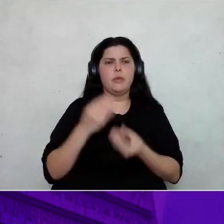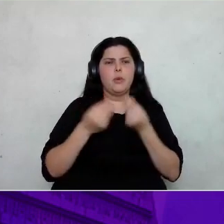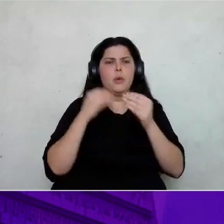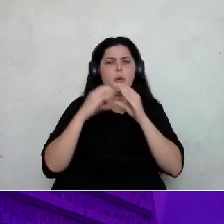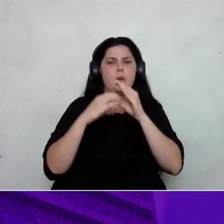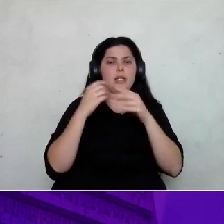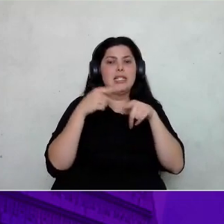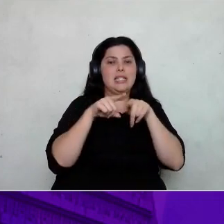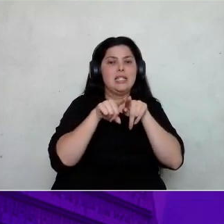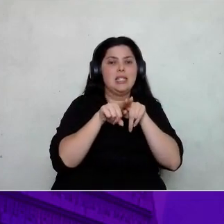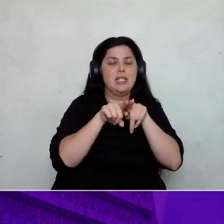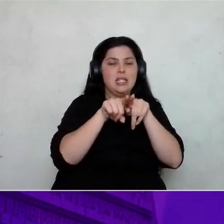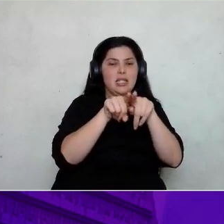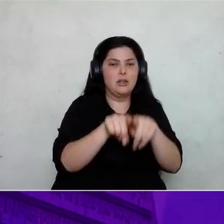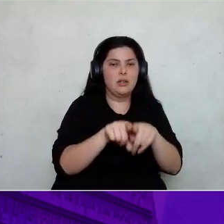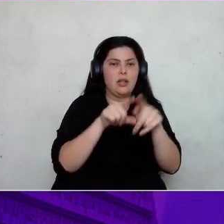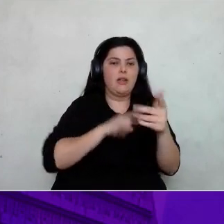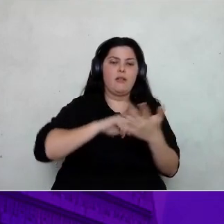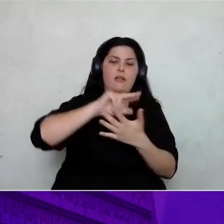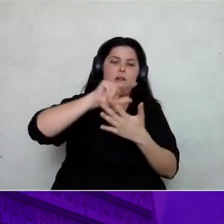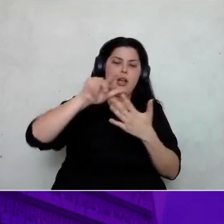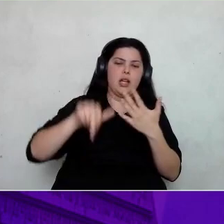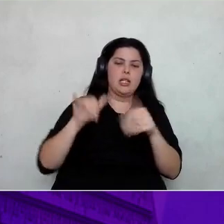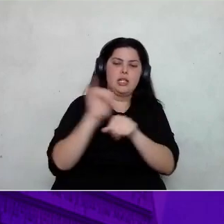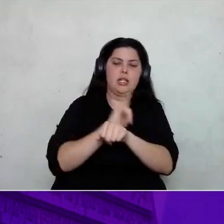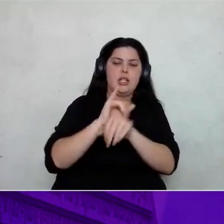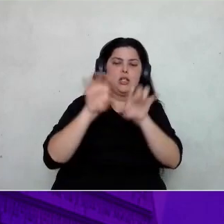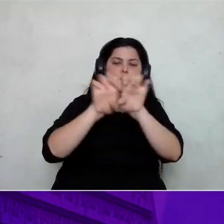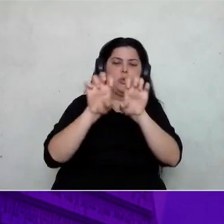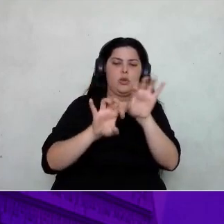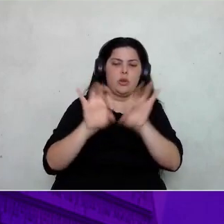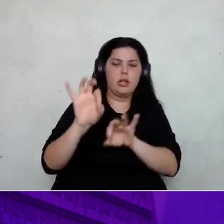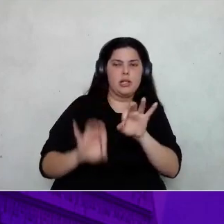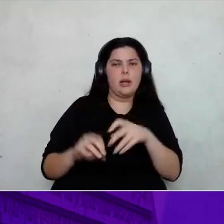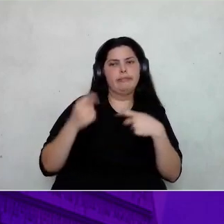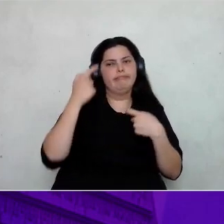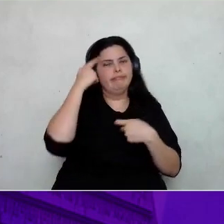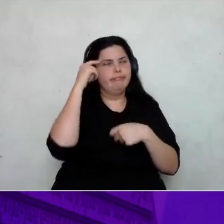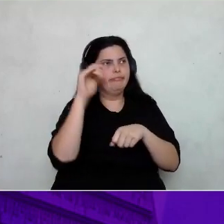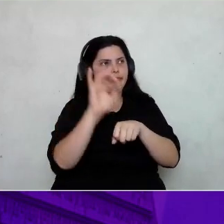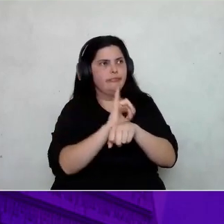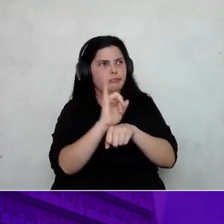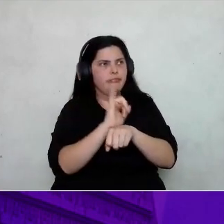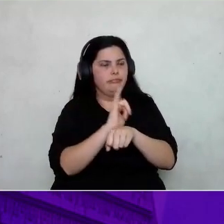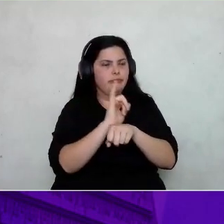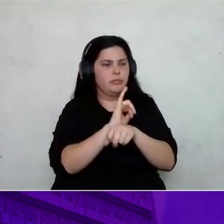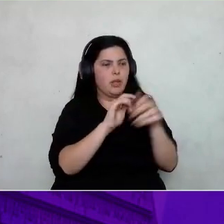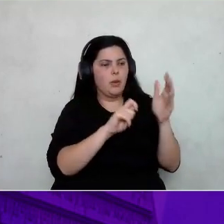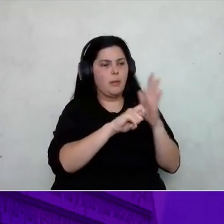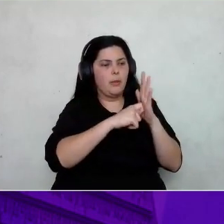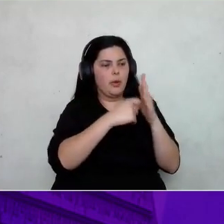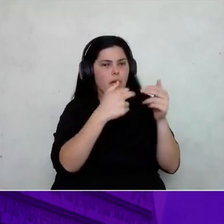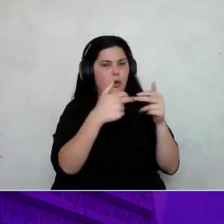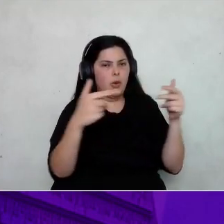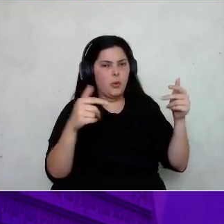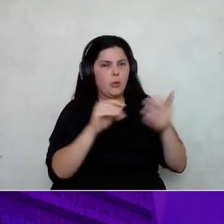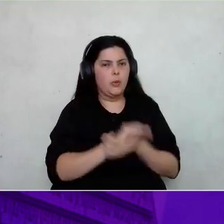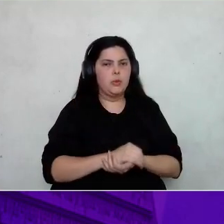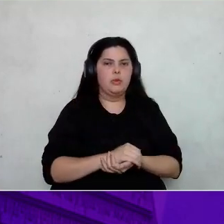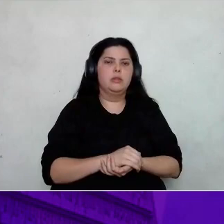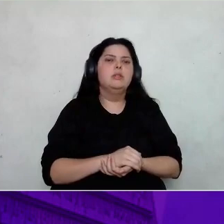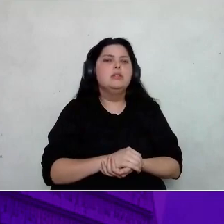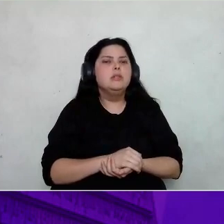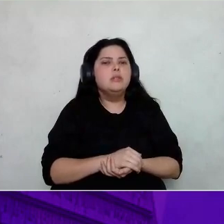a gente tem várias formas de estruturar. Então você precisa pensar que ela vai causar bloqueio de recursos, você tem que pensar que